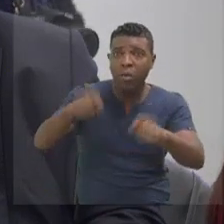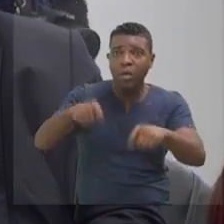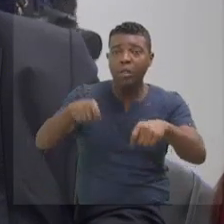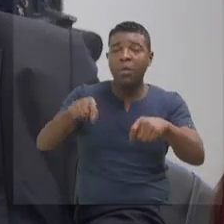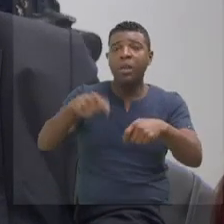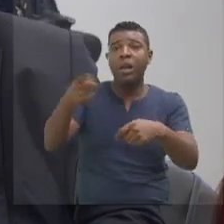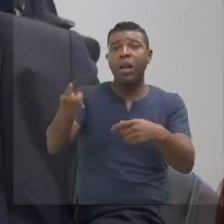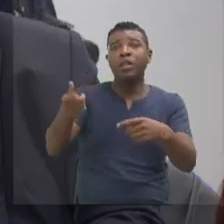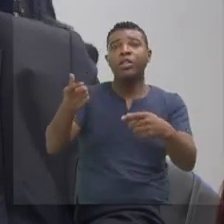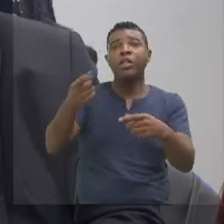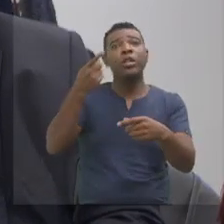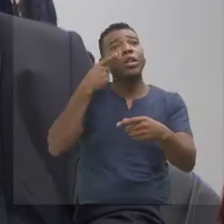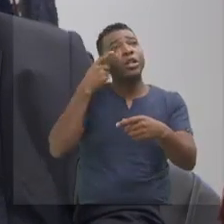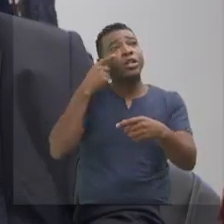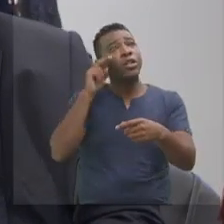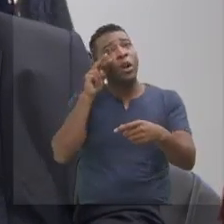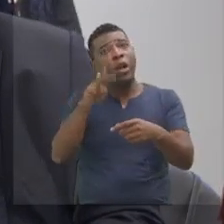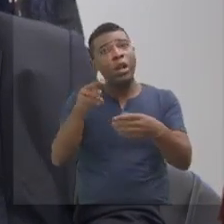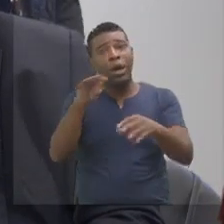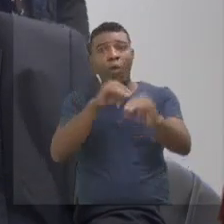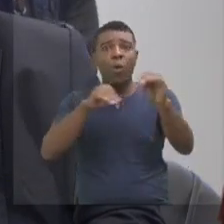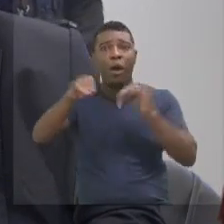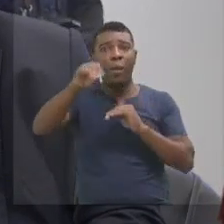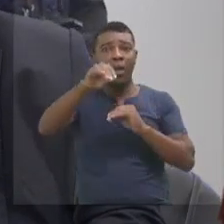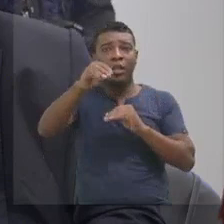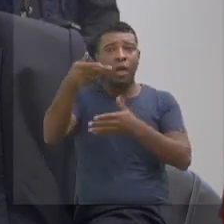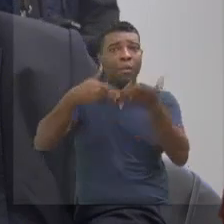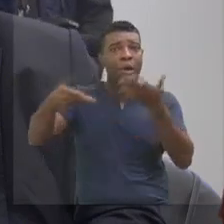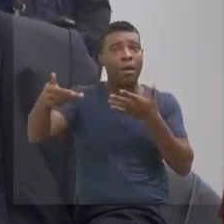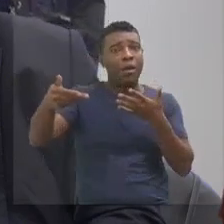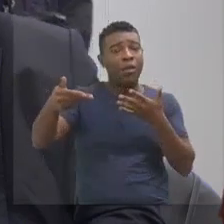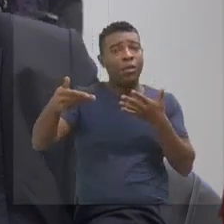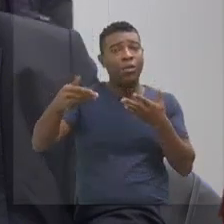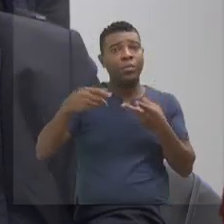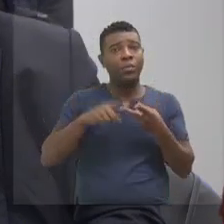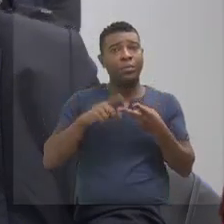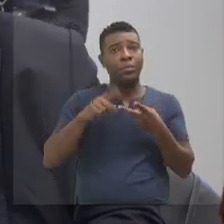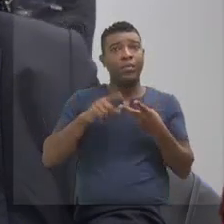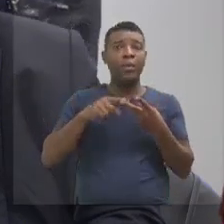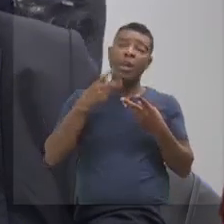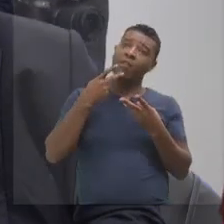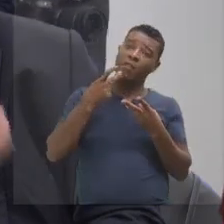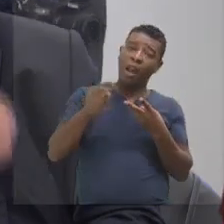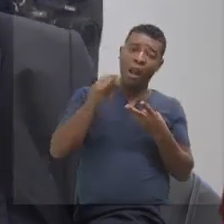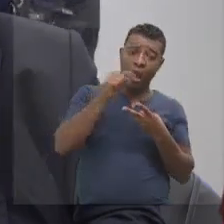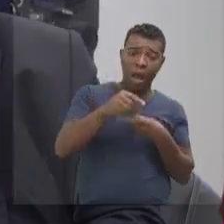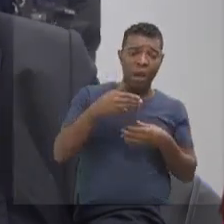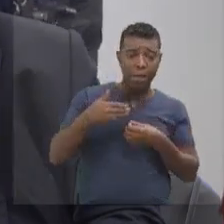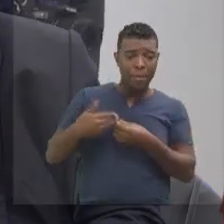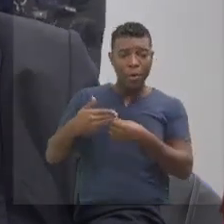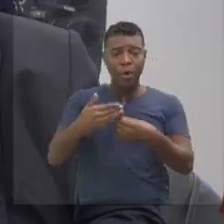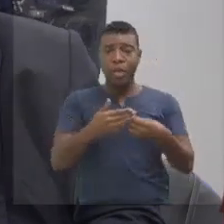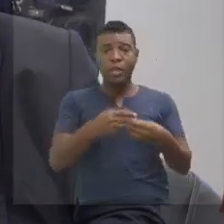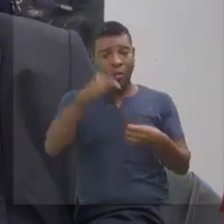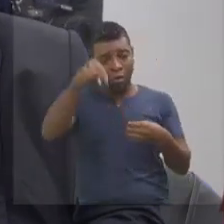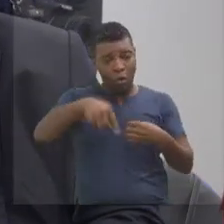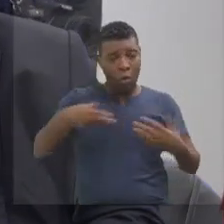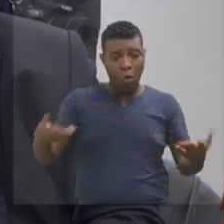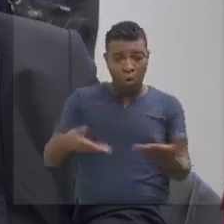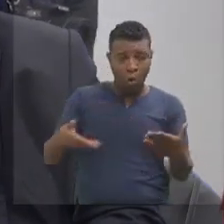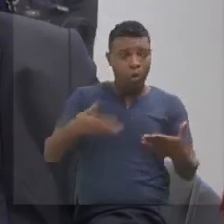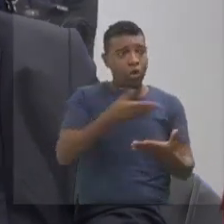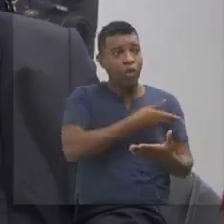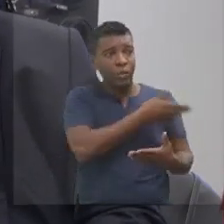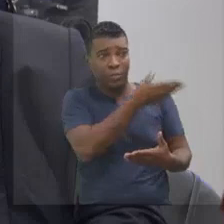de rever esse remanejamento afirmar que esses municípios hoje neste